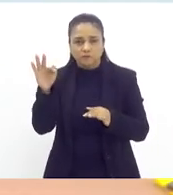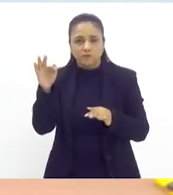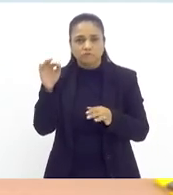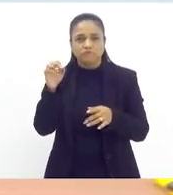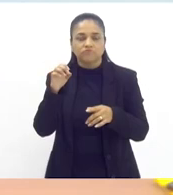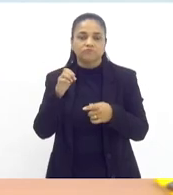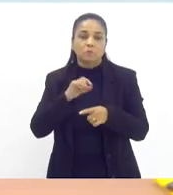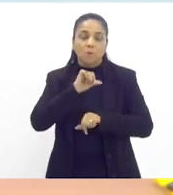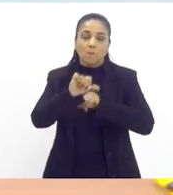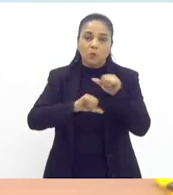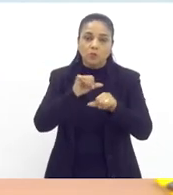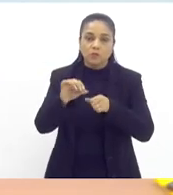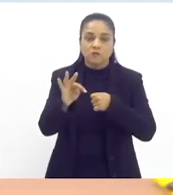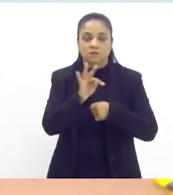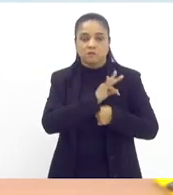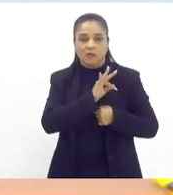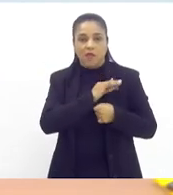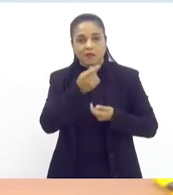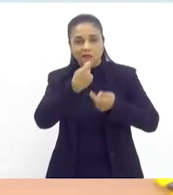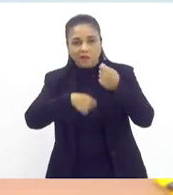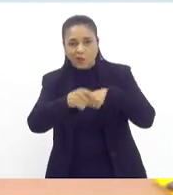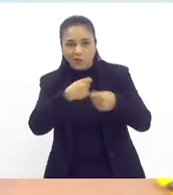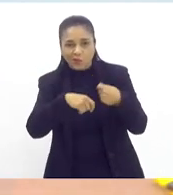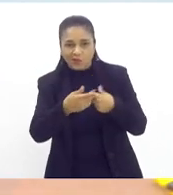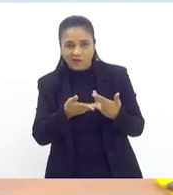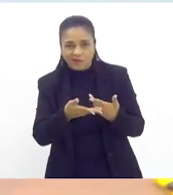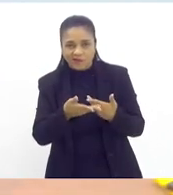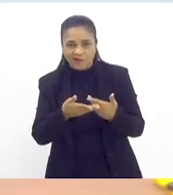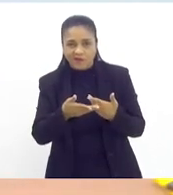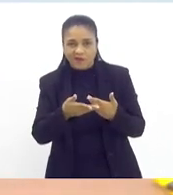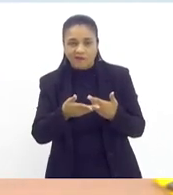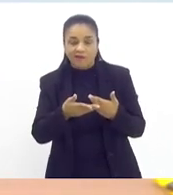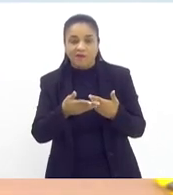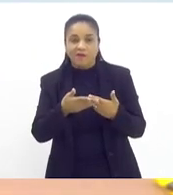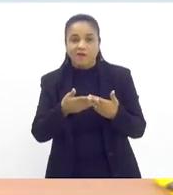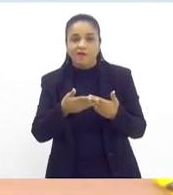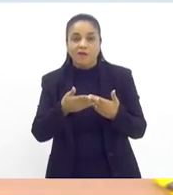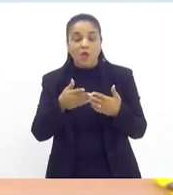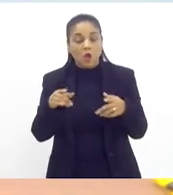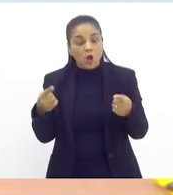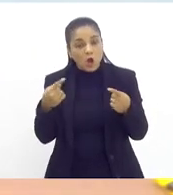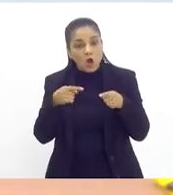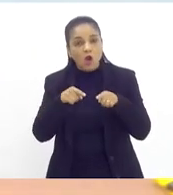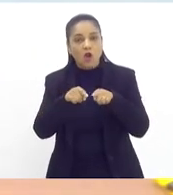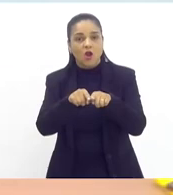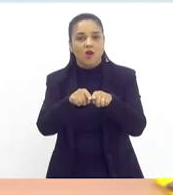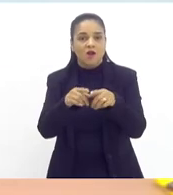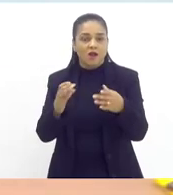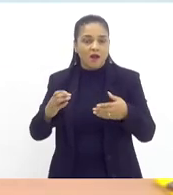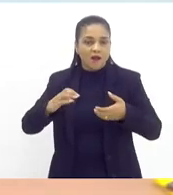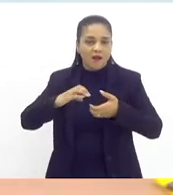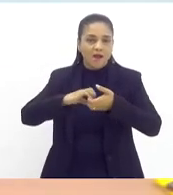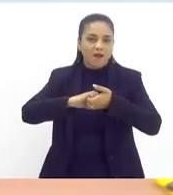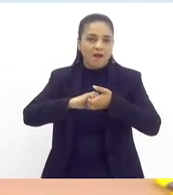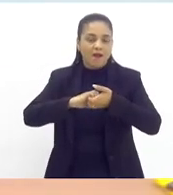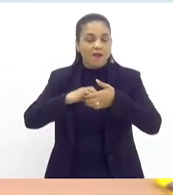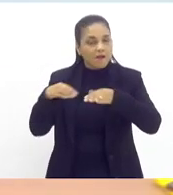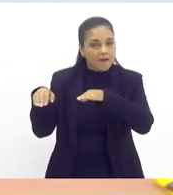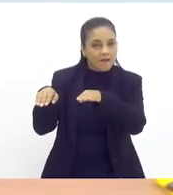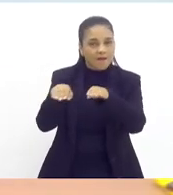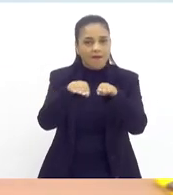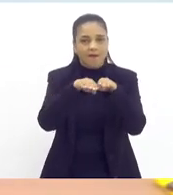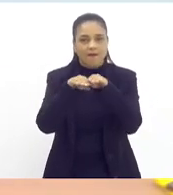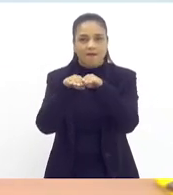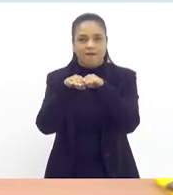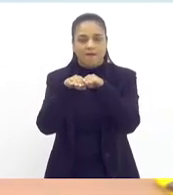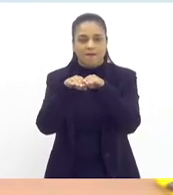mudanças técnicas da economia. Faz sentido. O que está se fazendo é um federalismo cooperativo na reforma tributária. Bota todos os entes em pé de igualdade. Agora,